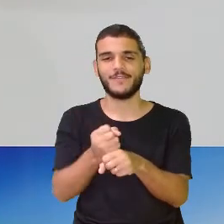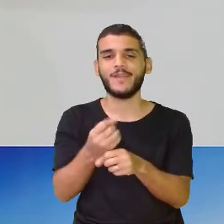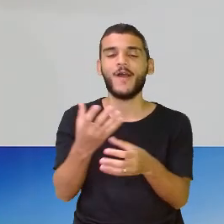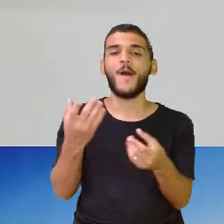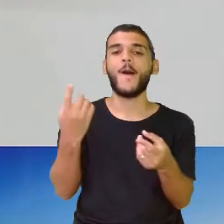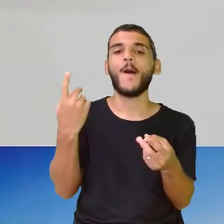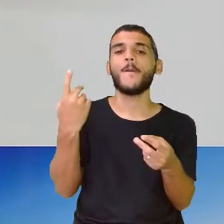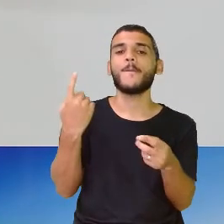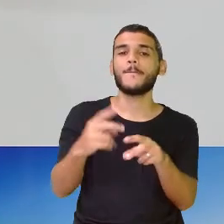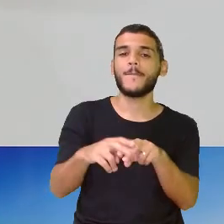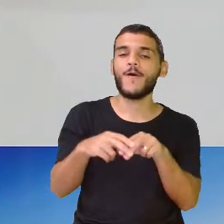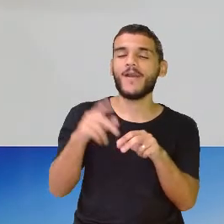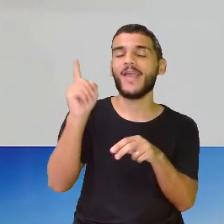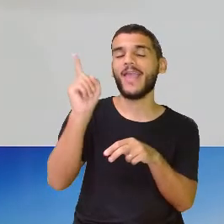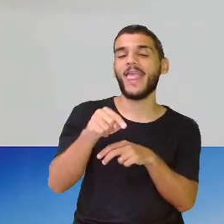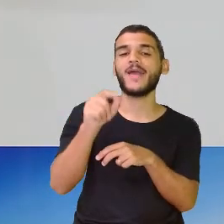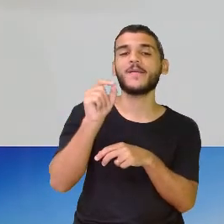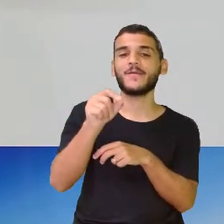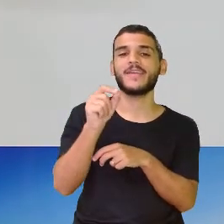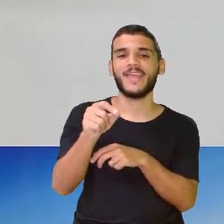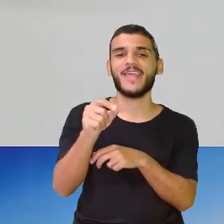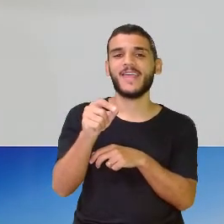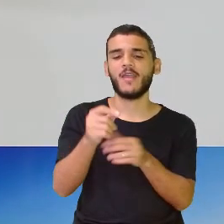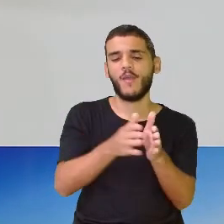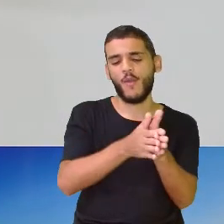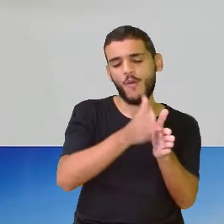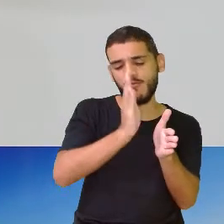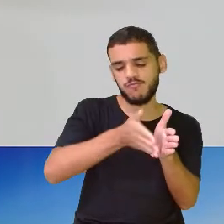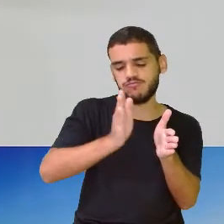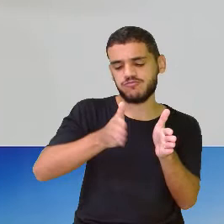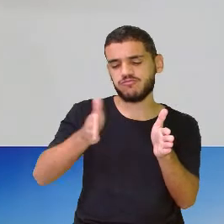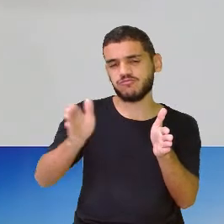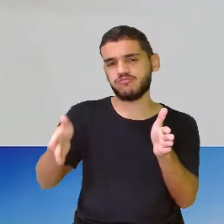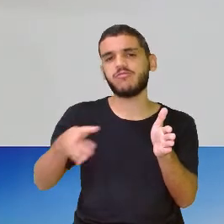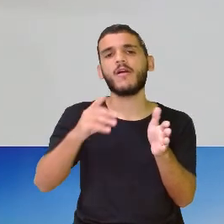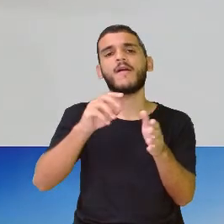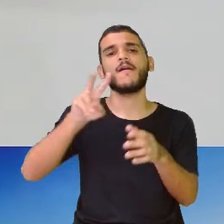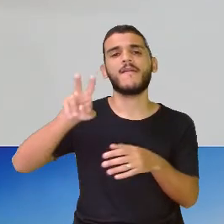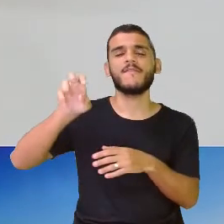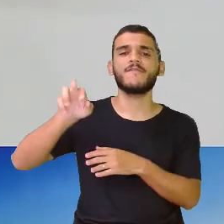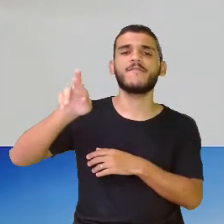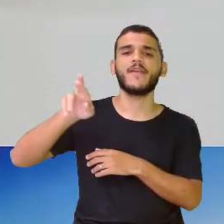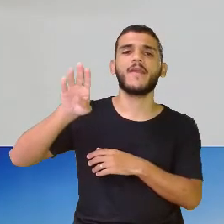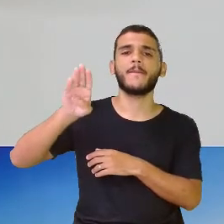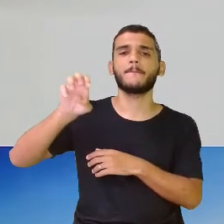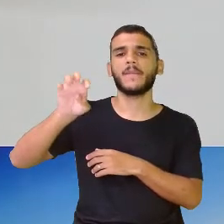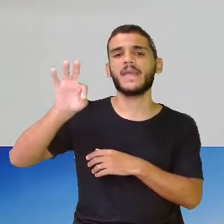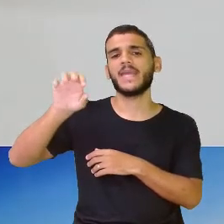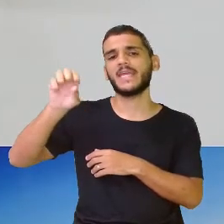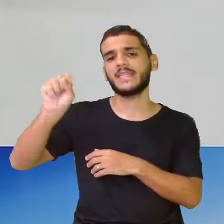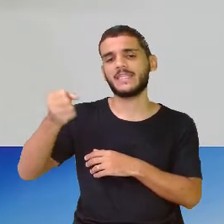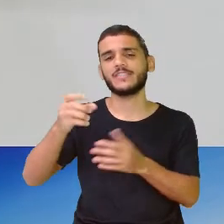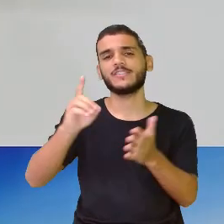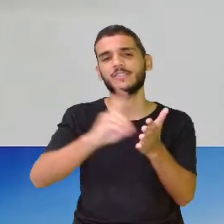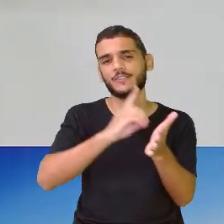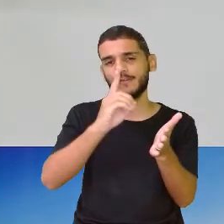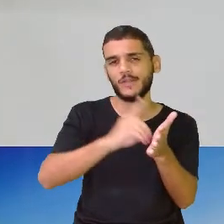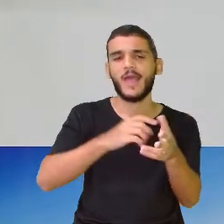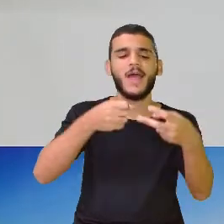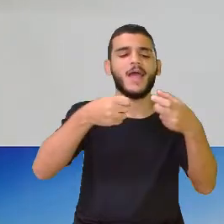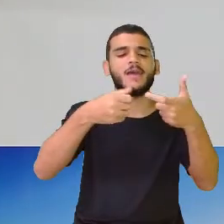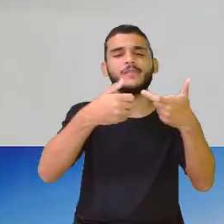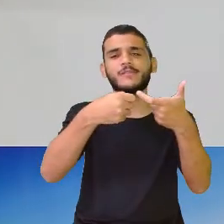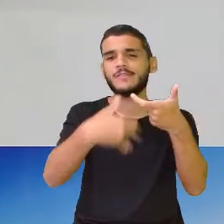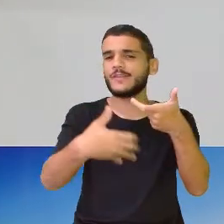estamos numa sequência sobre verbetes, dicionários e enciclopédias. E a gente já falou sobre isso, né? Quem acompanha as